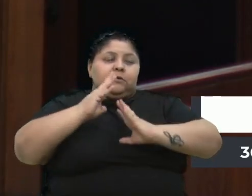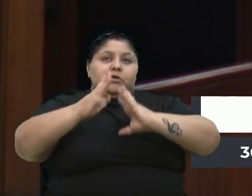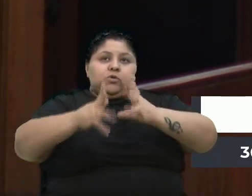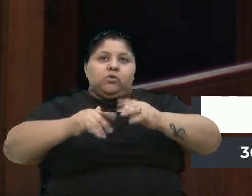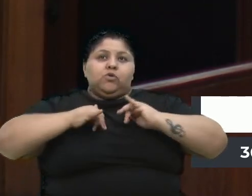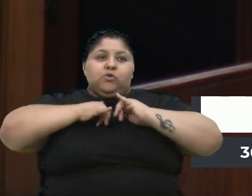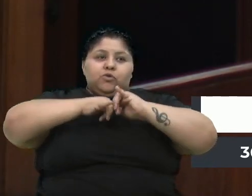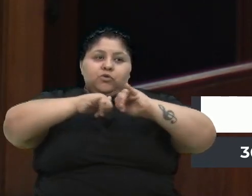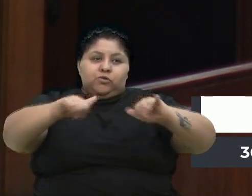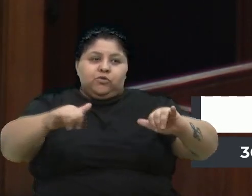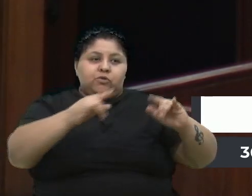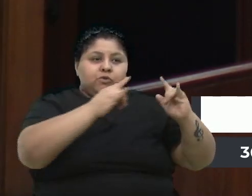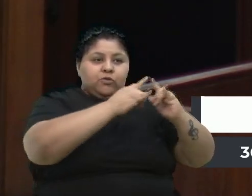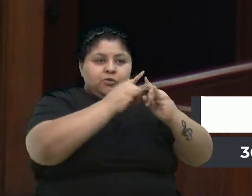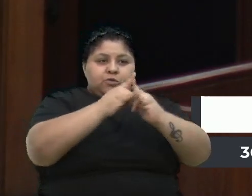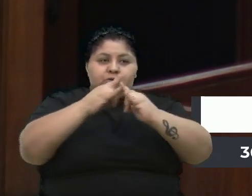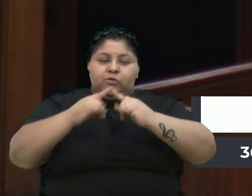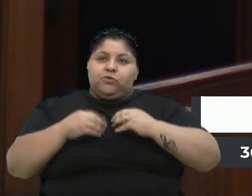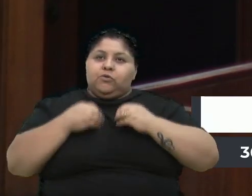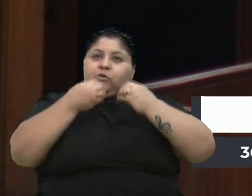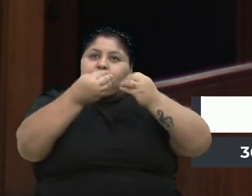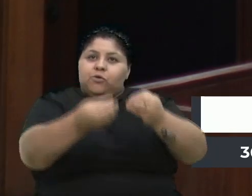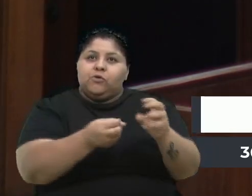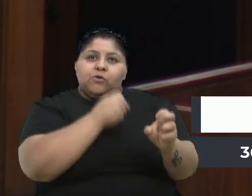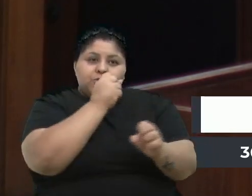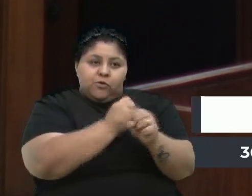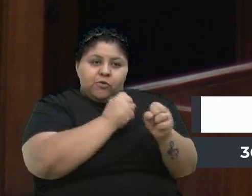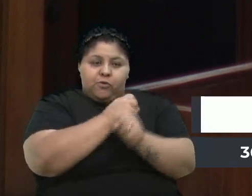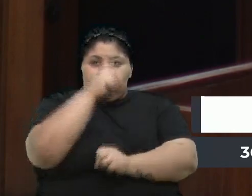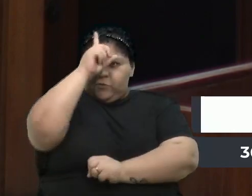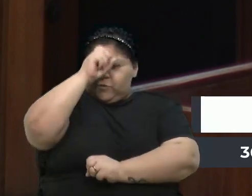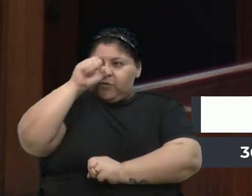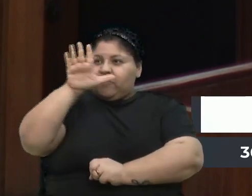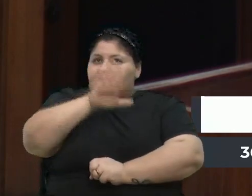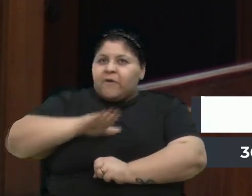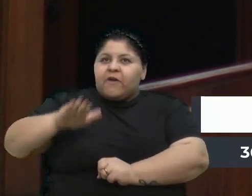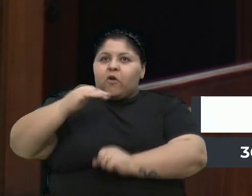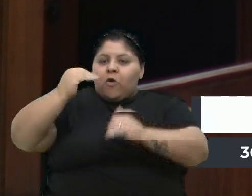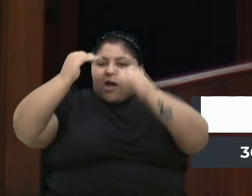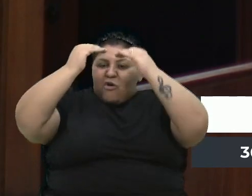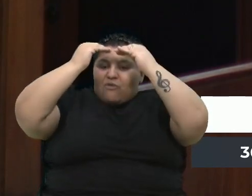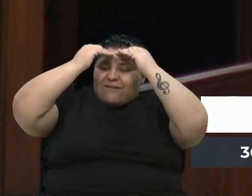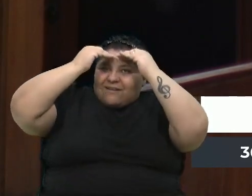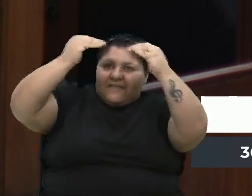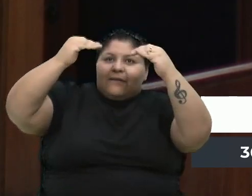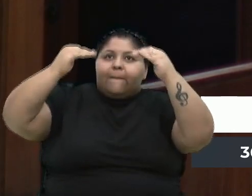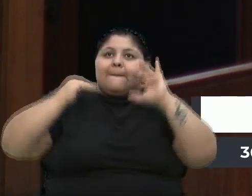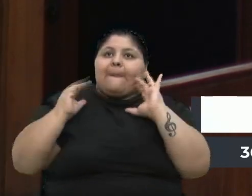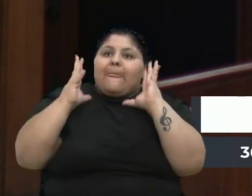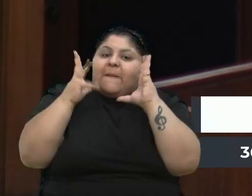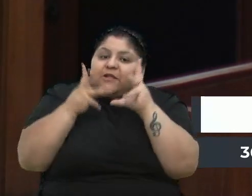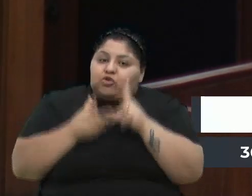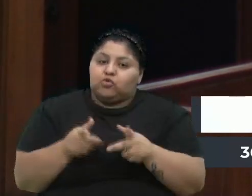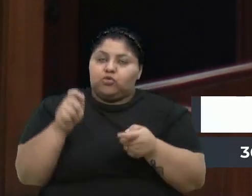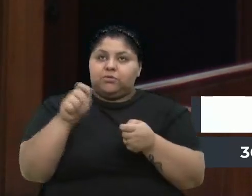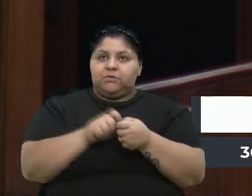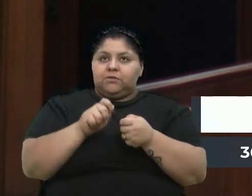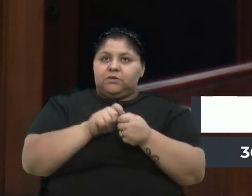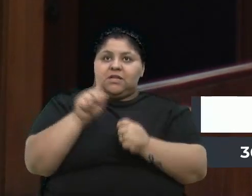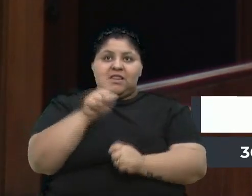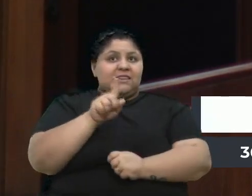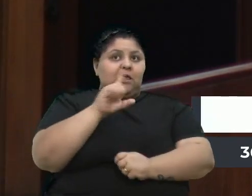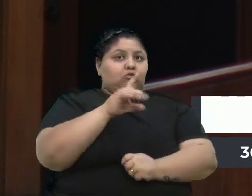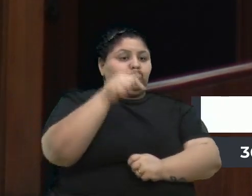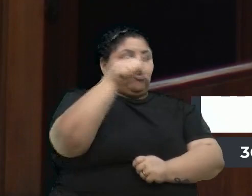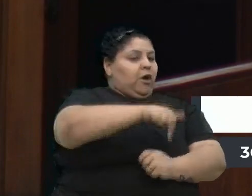quantas entidades doaram recursos para a construção do Hospital Geral. É o respeito a tudo que foi feito, não só por